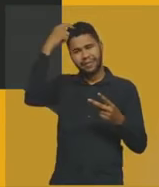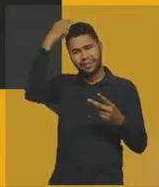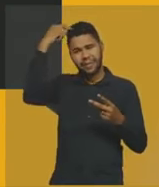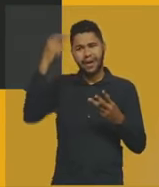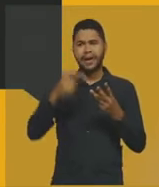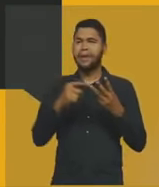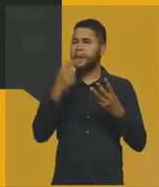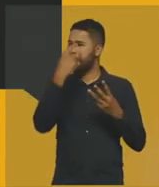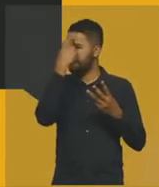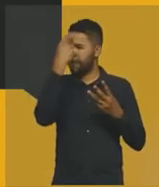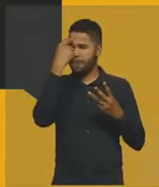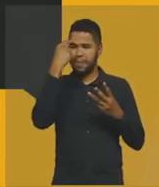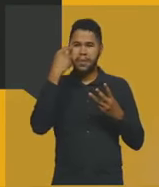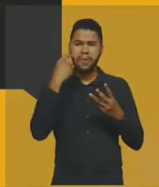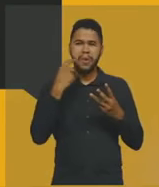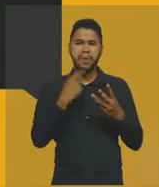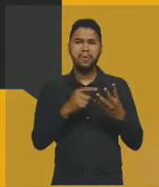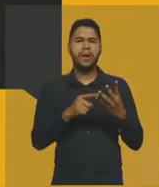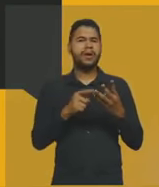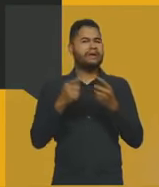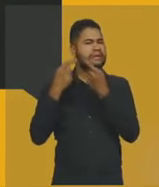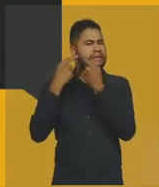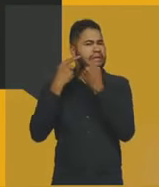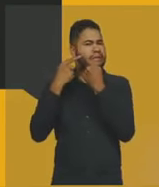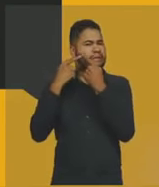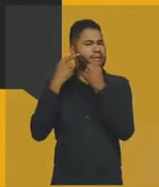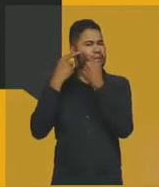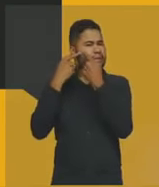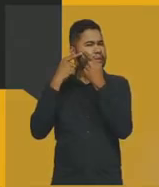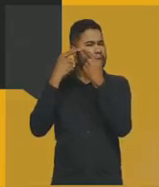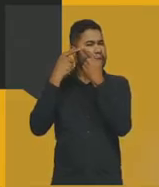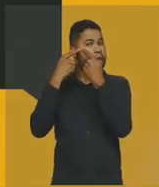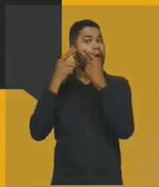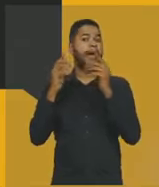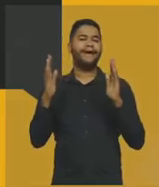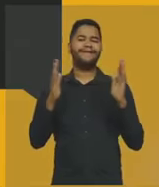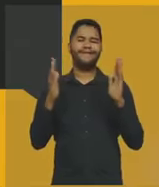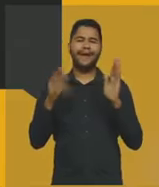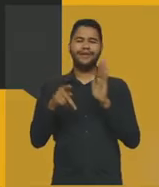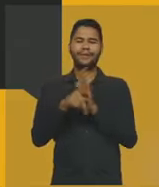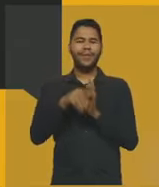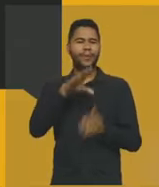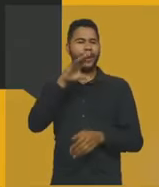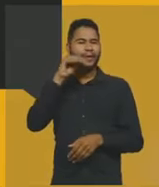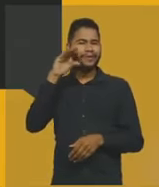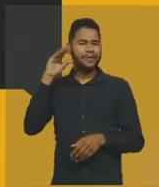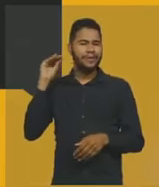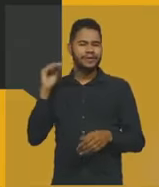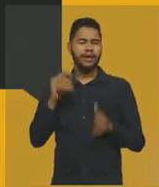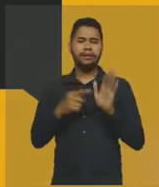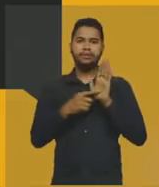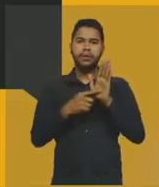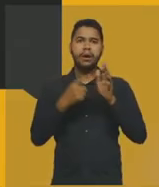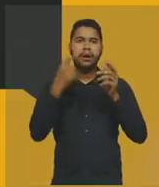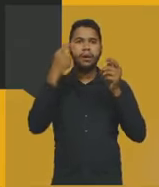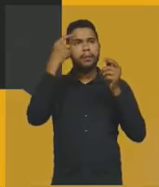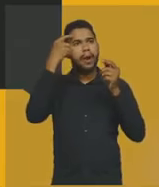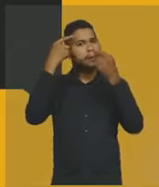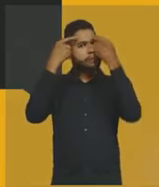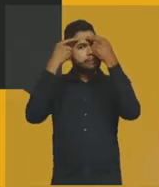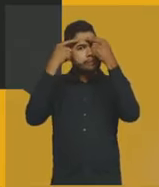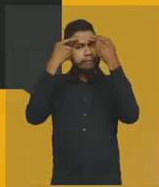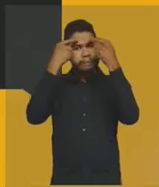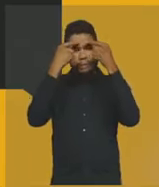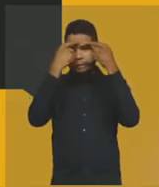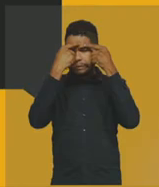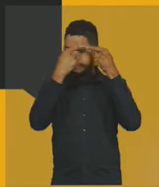sarda. Pimple, espinha, né? Que a gente está aí numa fase da adolescência, onde aparecem muitas pimples,